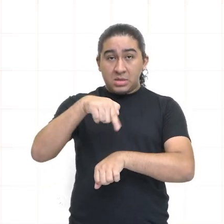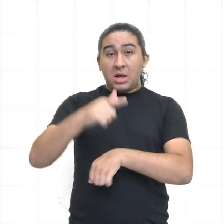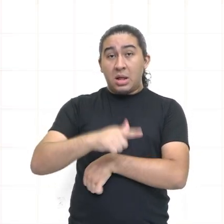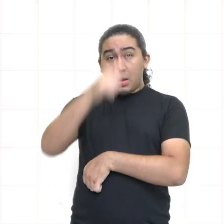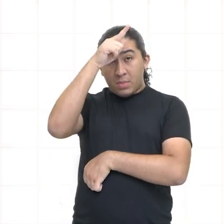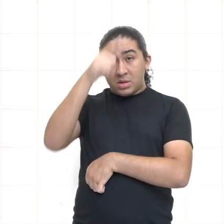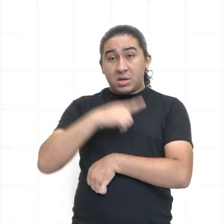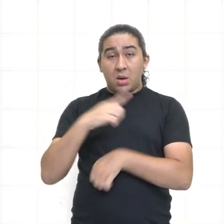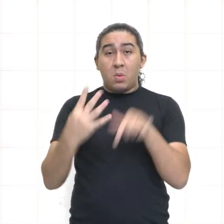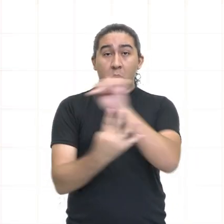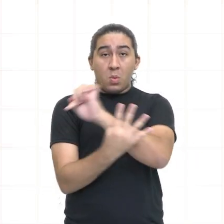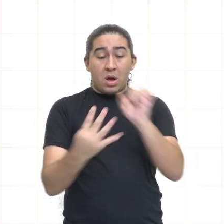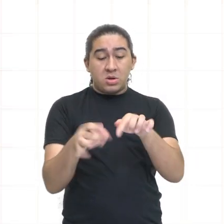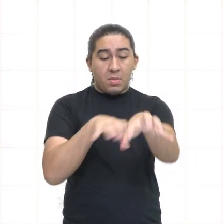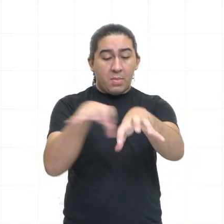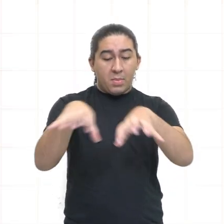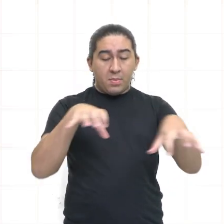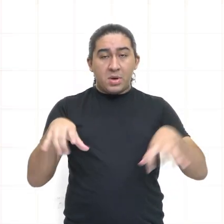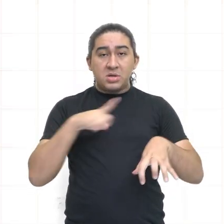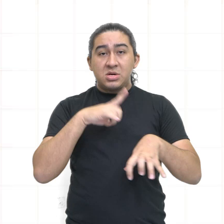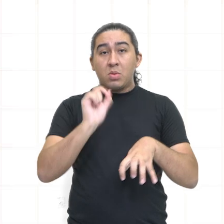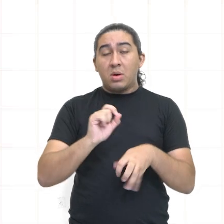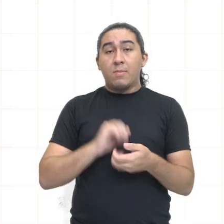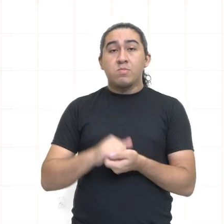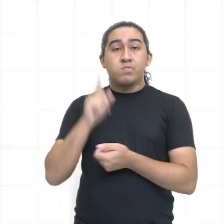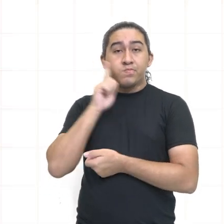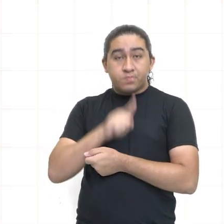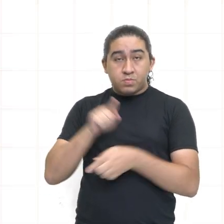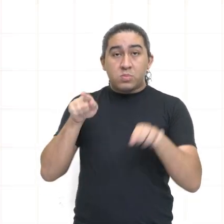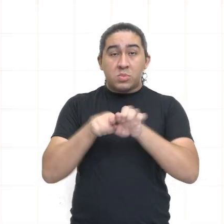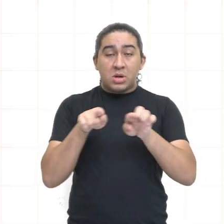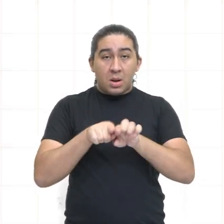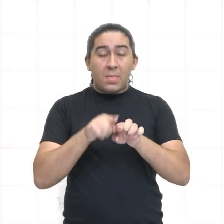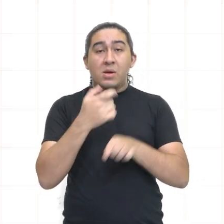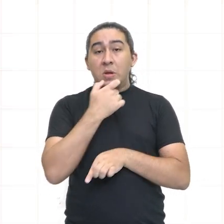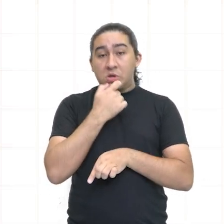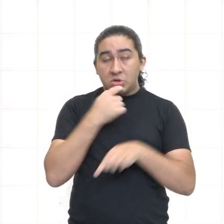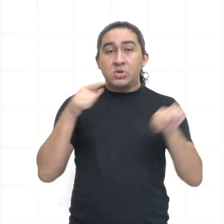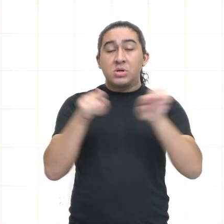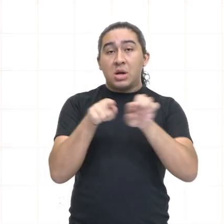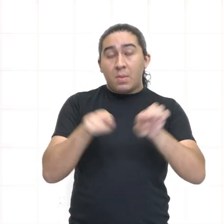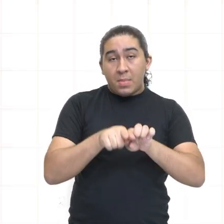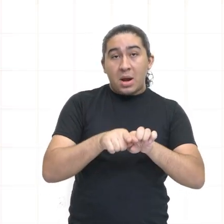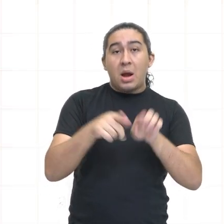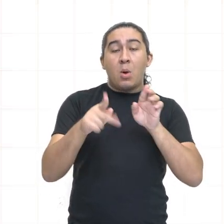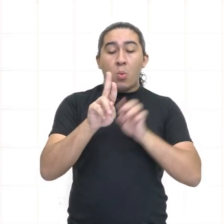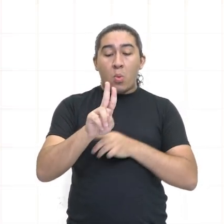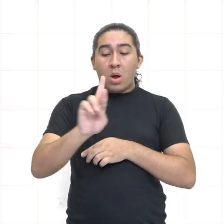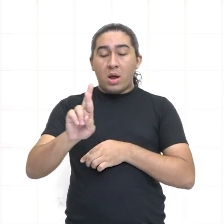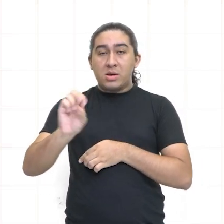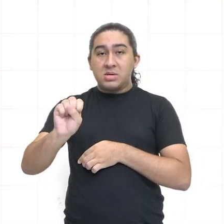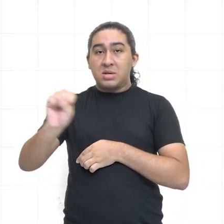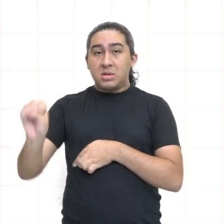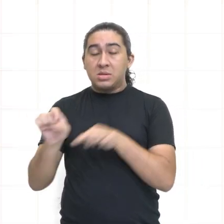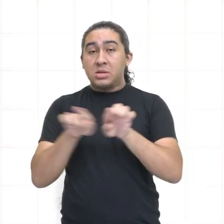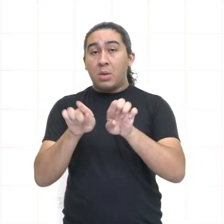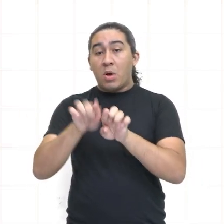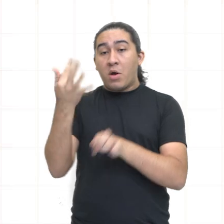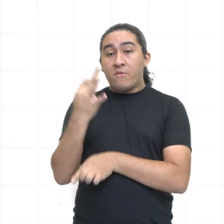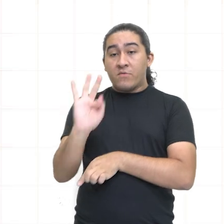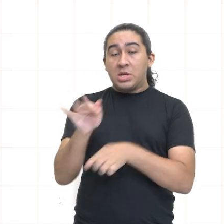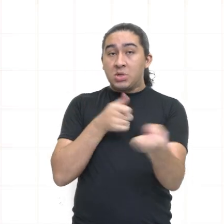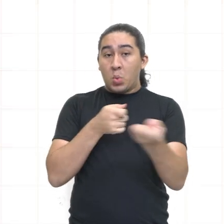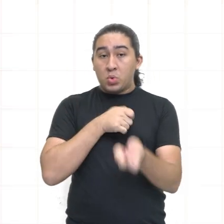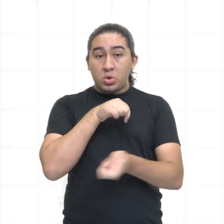de ocupação, que eram controladas por Estados Unidos, Reino Unido, União Soviética e França. Além disso,